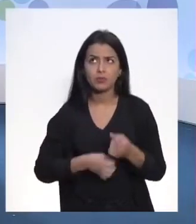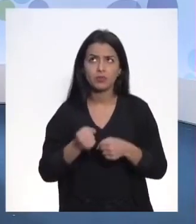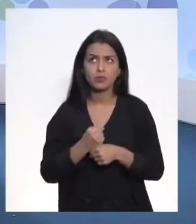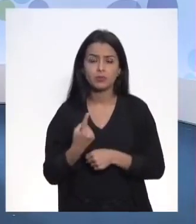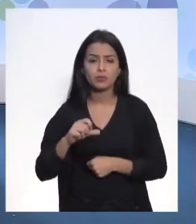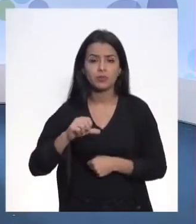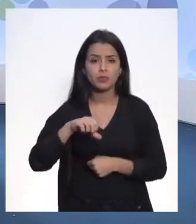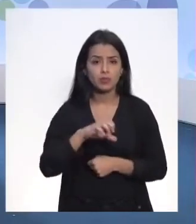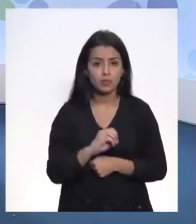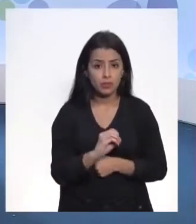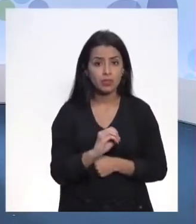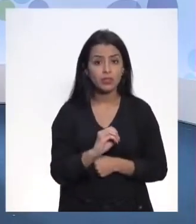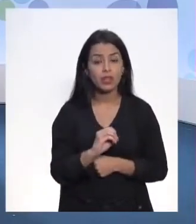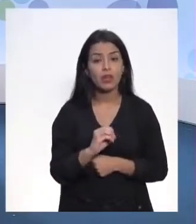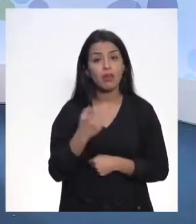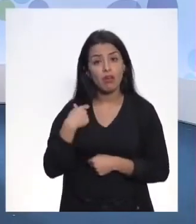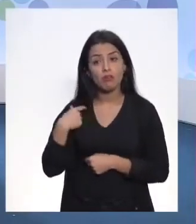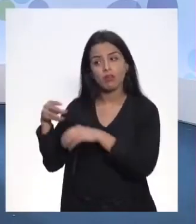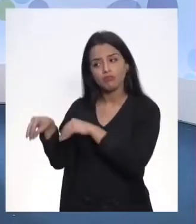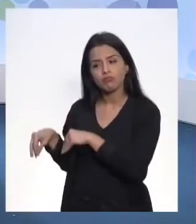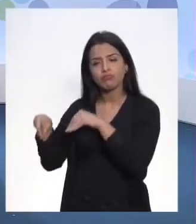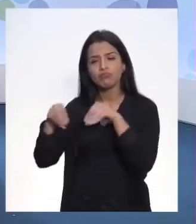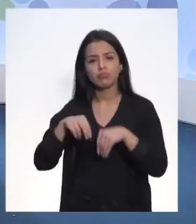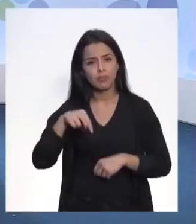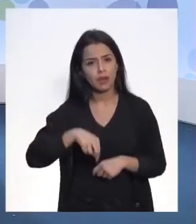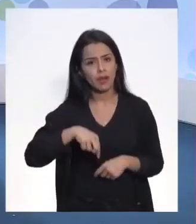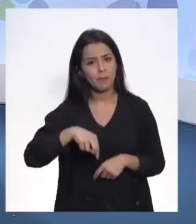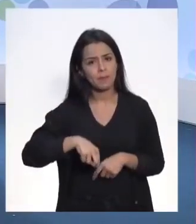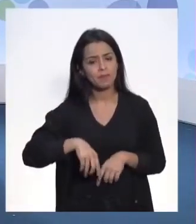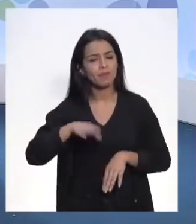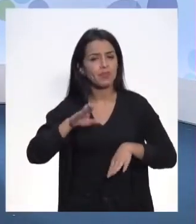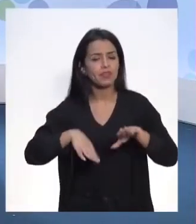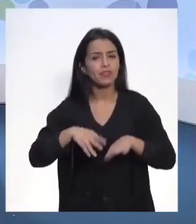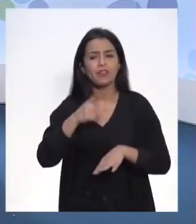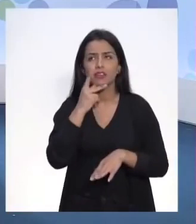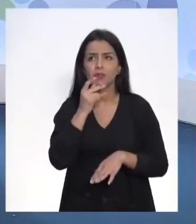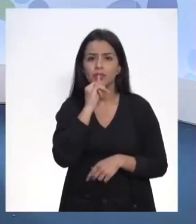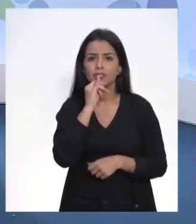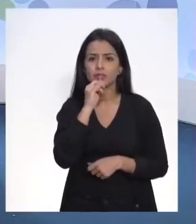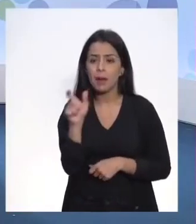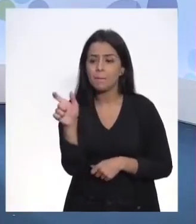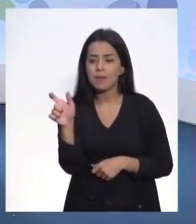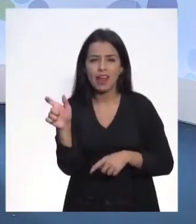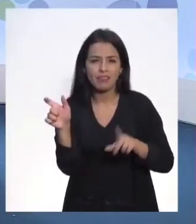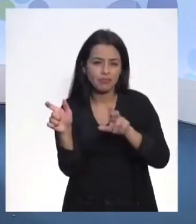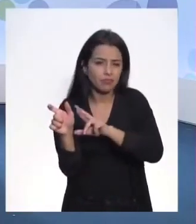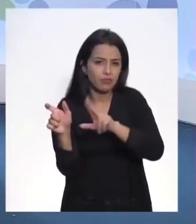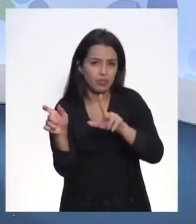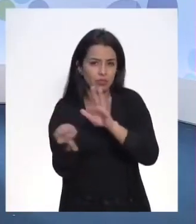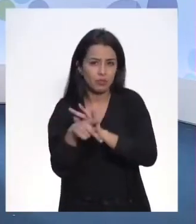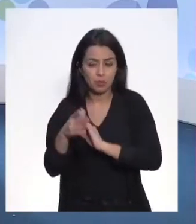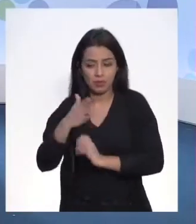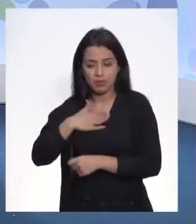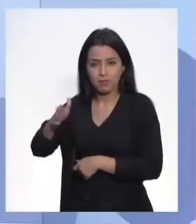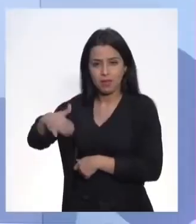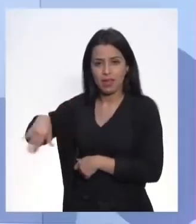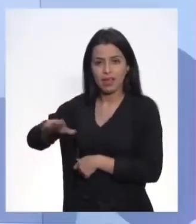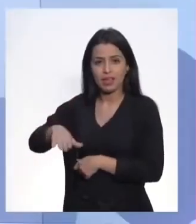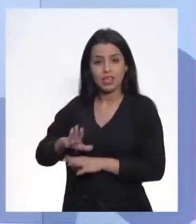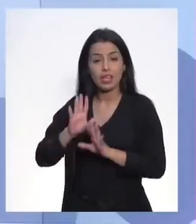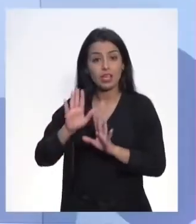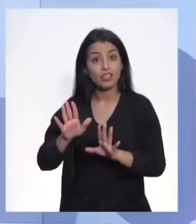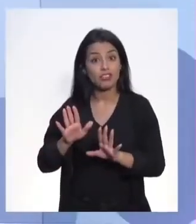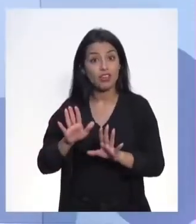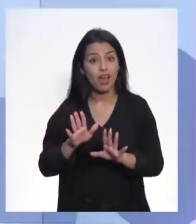anos 90, eu vindo para cá, às vezes eu falava em certas situações, eu falava alguma palavra que era diferente e eu já começava a